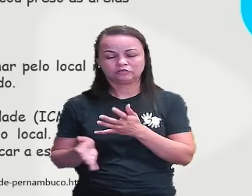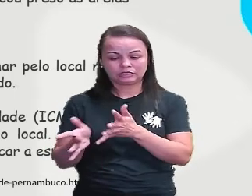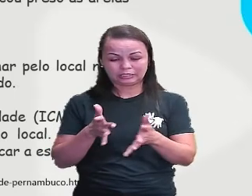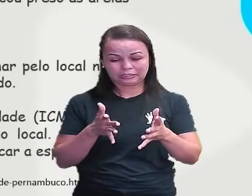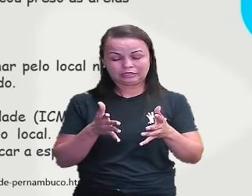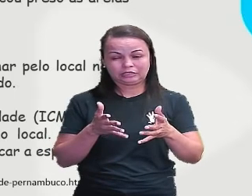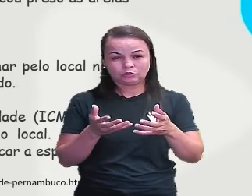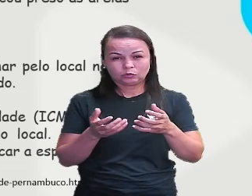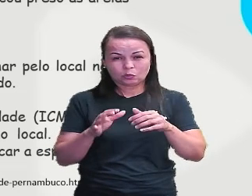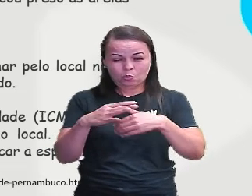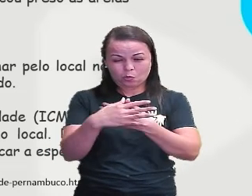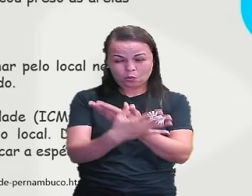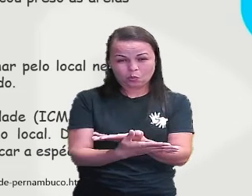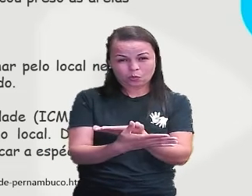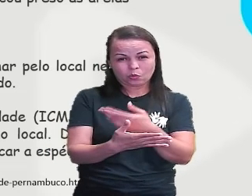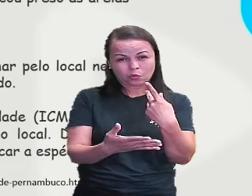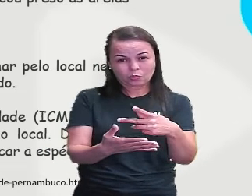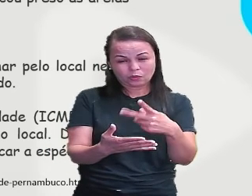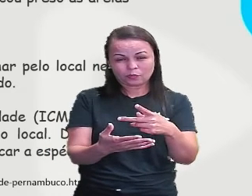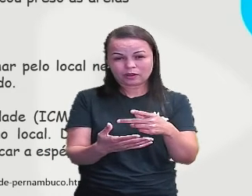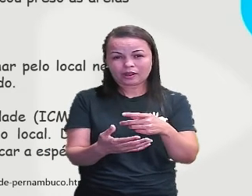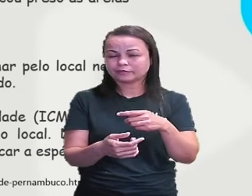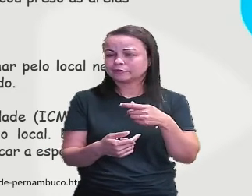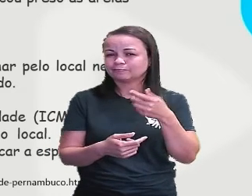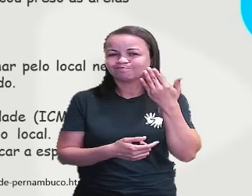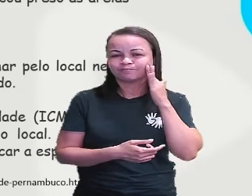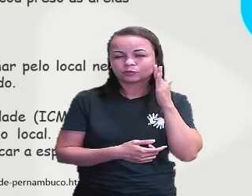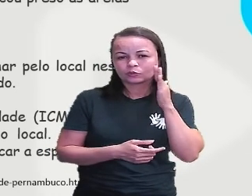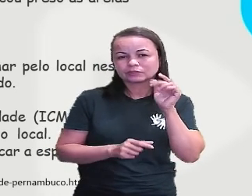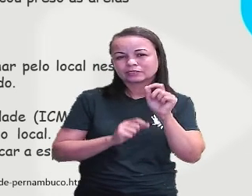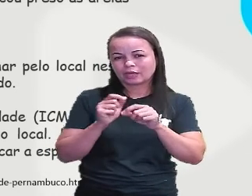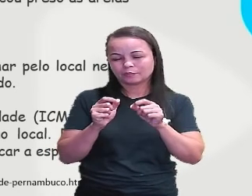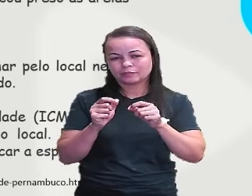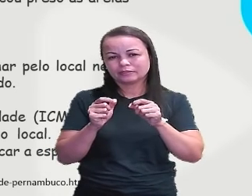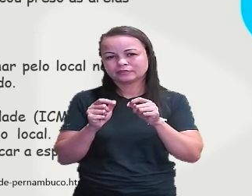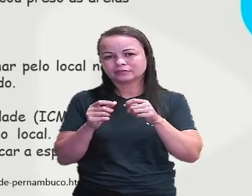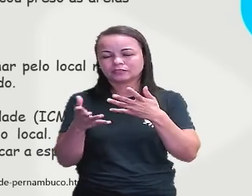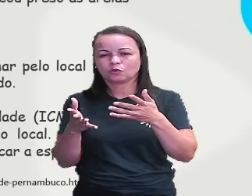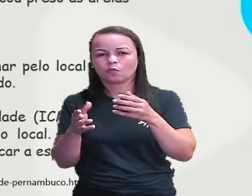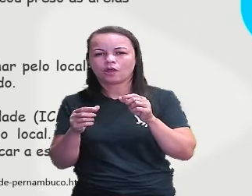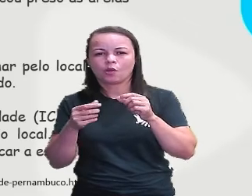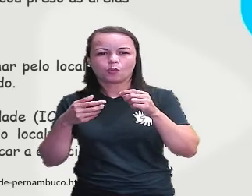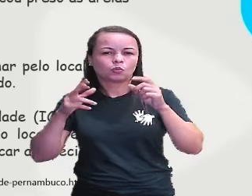estado de decomposição do corpo, ainda não foi possível identificar a espécie.